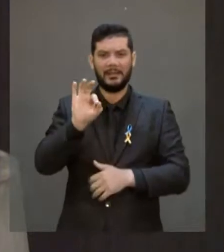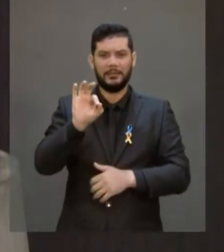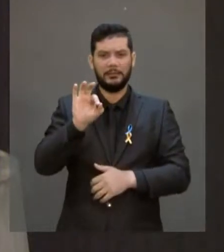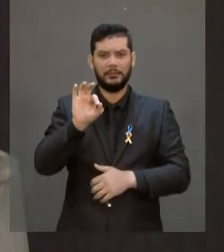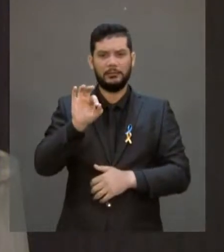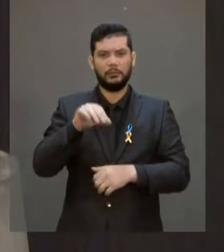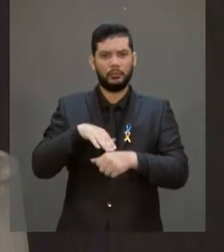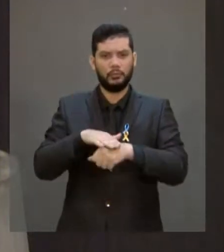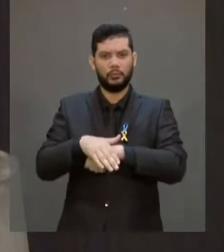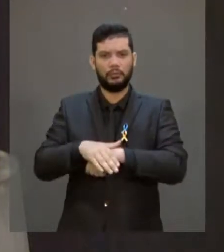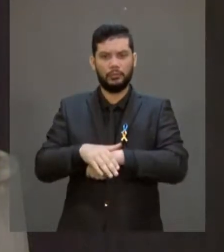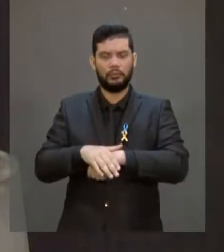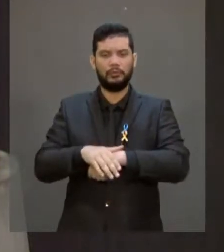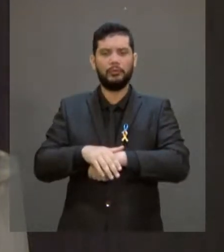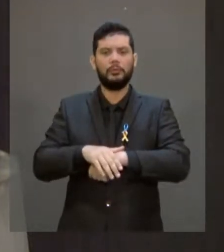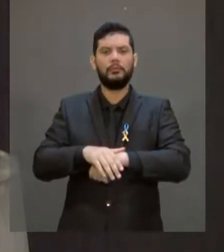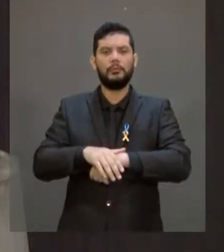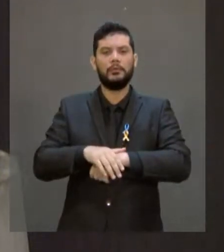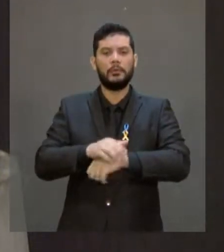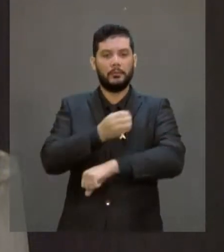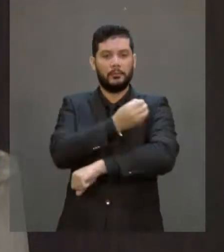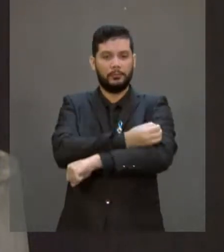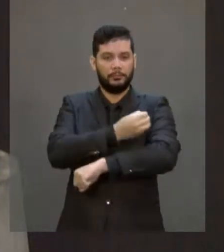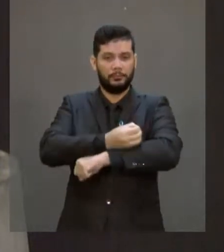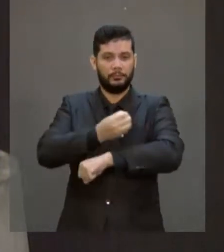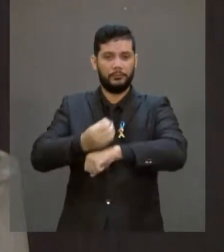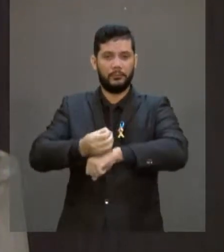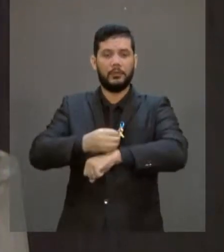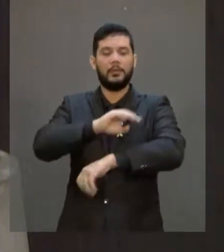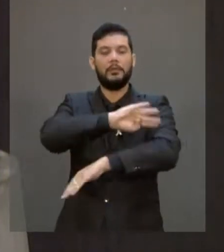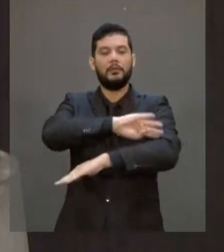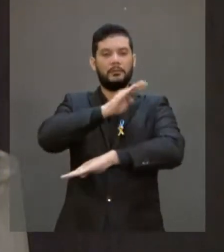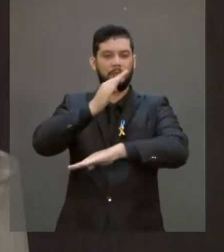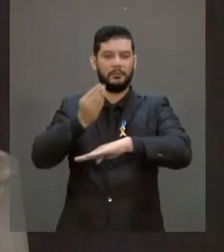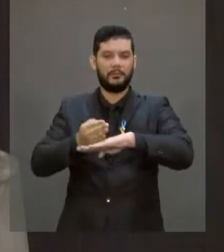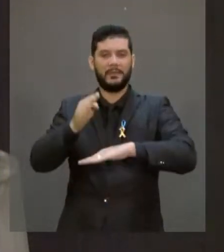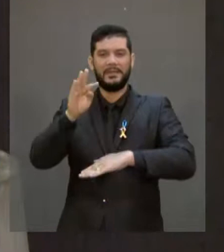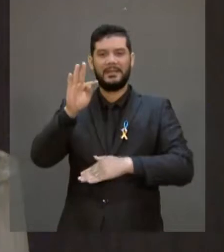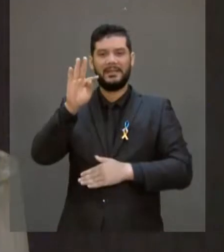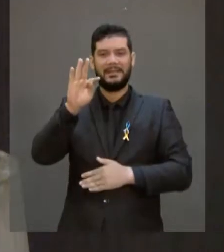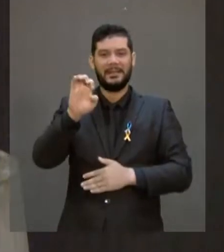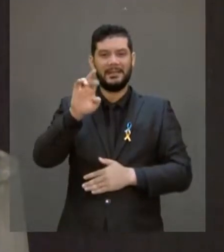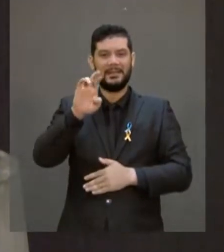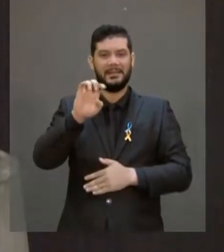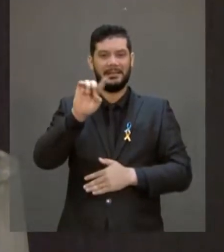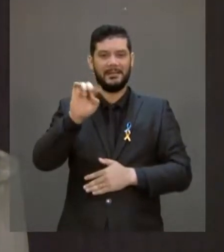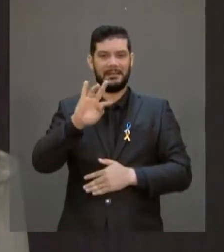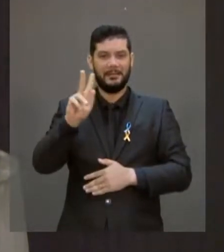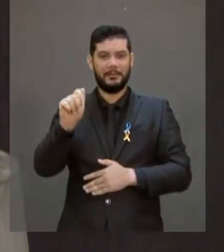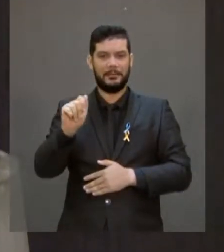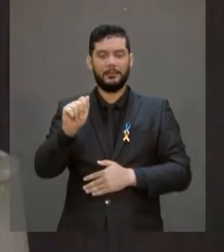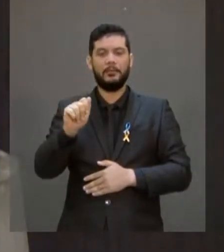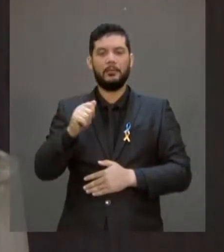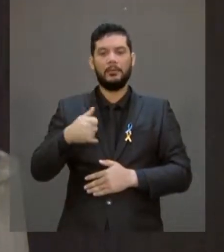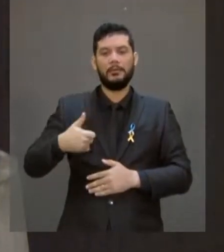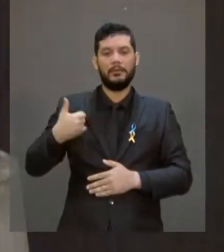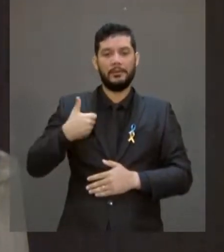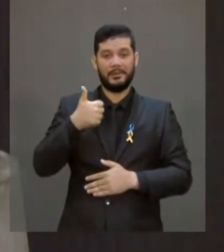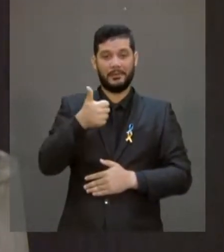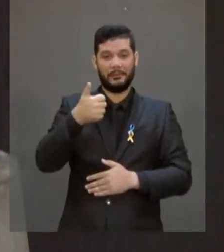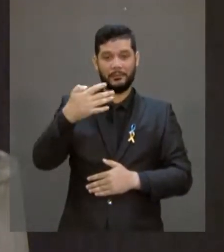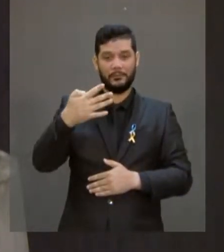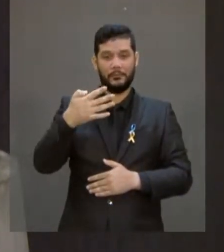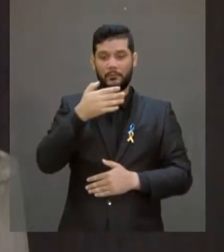mais precisamente no Morro Santa Terezinha, tombou sem vida um adolescente de 14 anos de nome Juan.